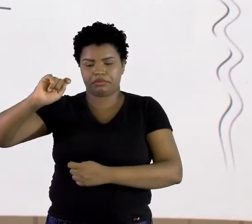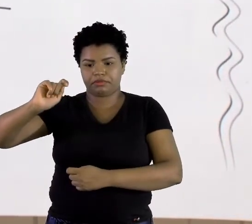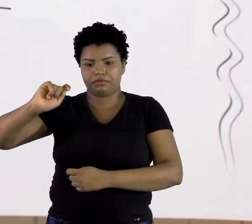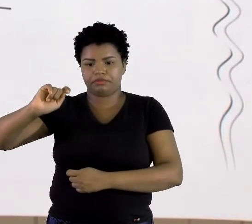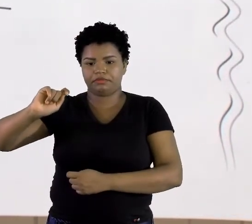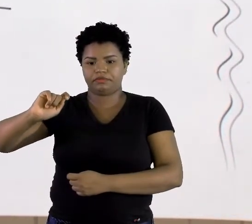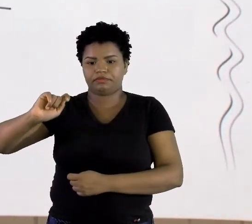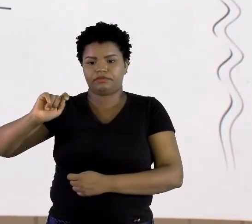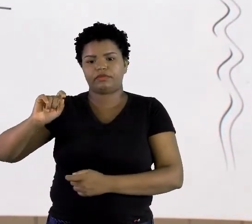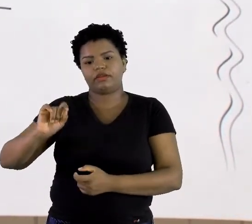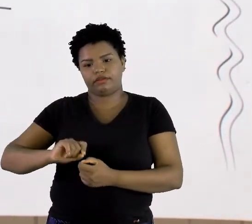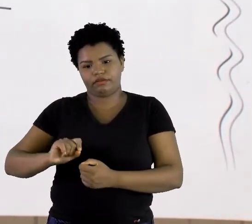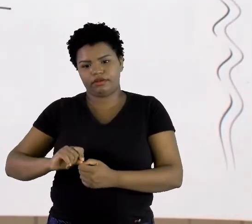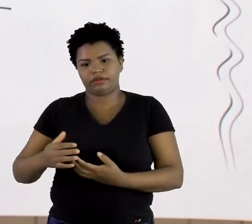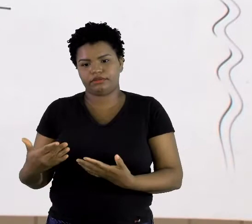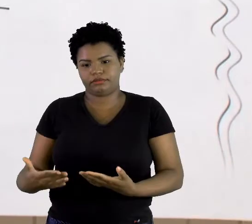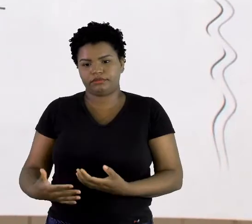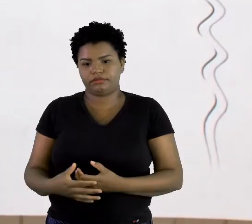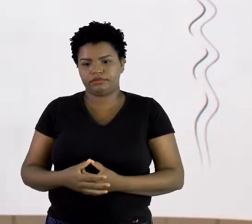que ele fez,